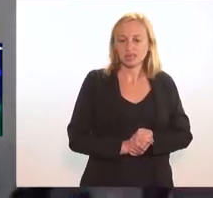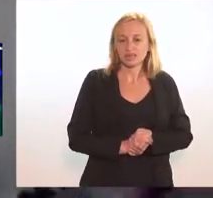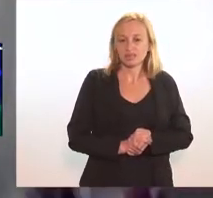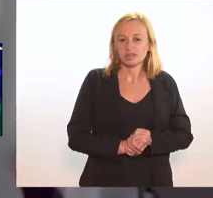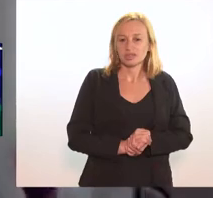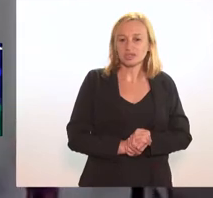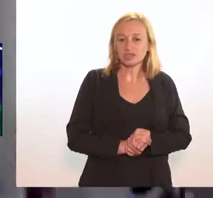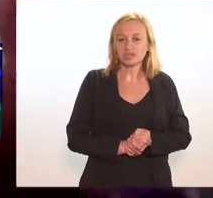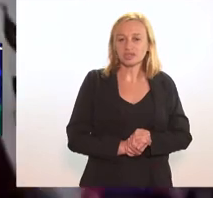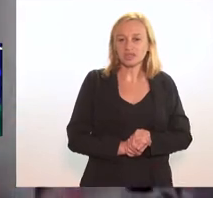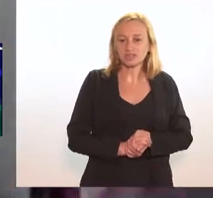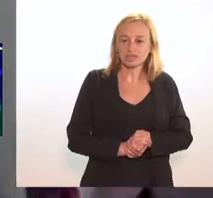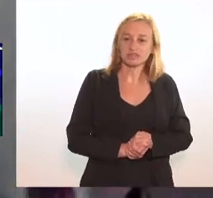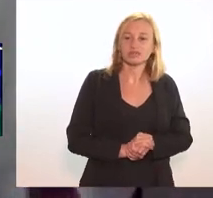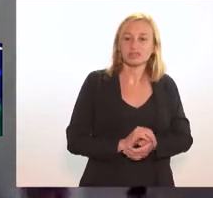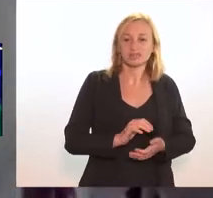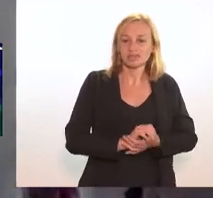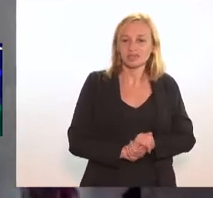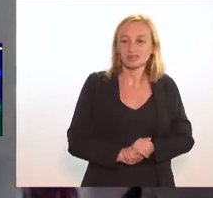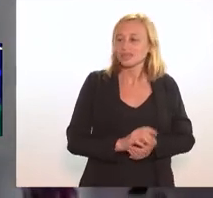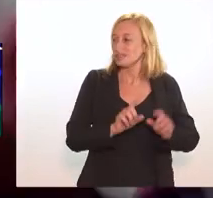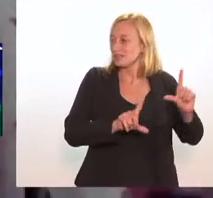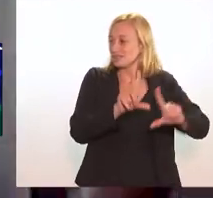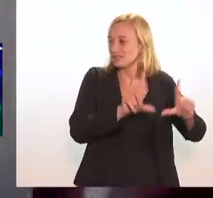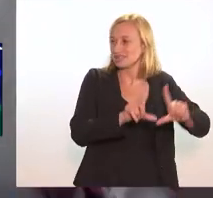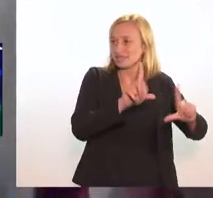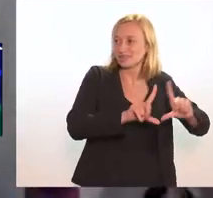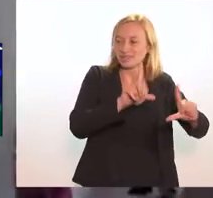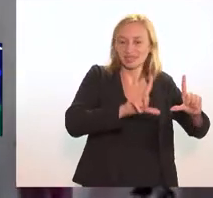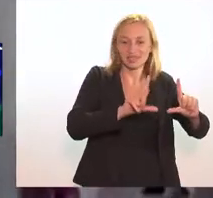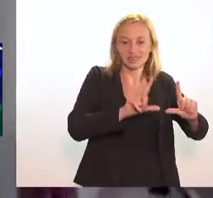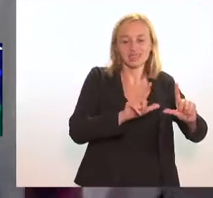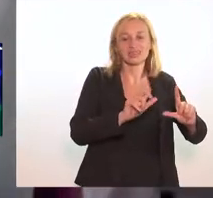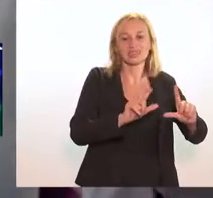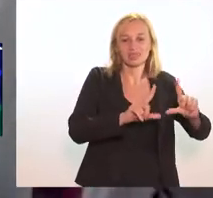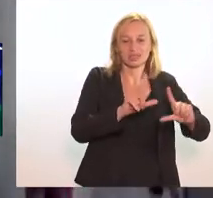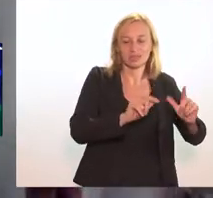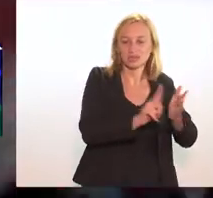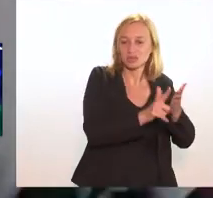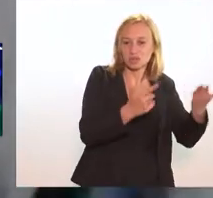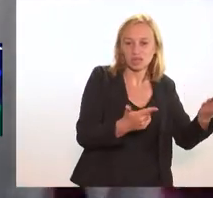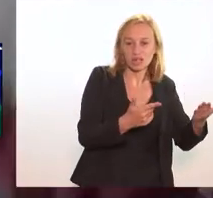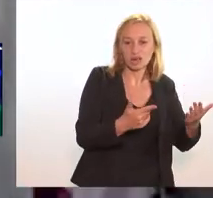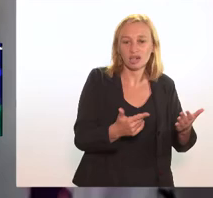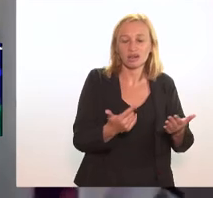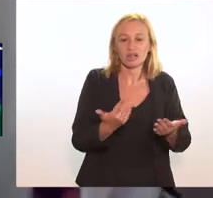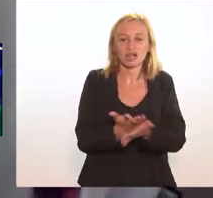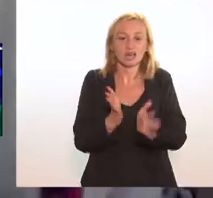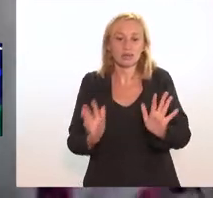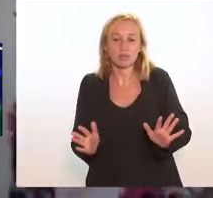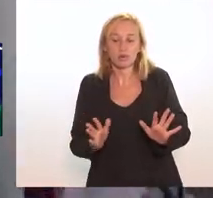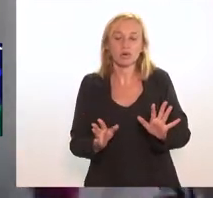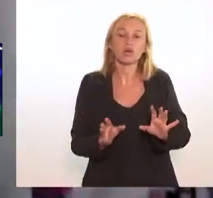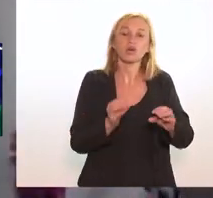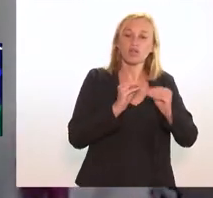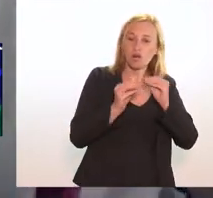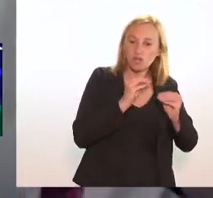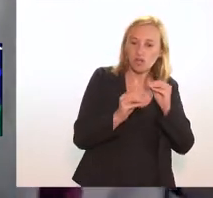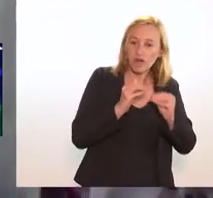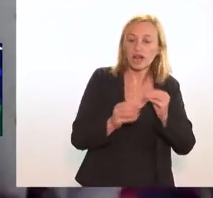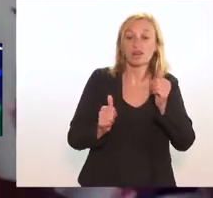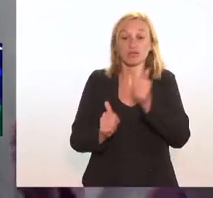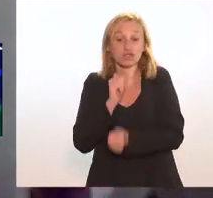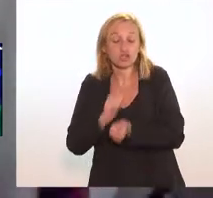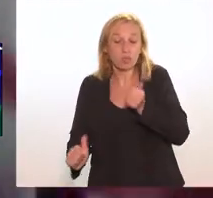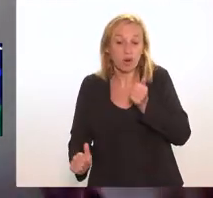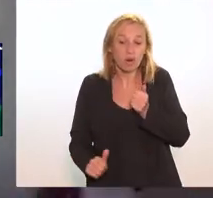está tudo normal. Passa no Jornal Nacional, mas acabou. Depois entra a novela, depois entra o futebol. Aí entra outra coisa